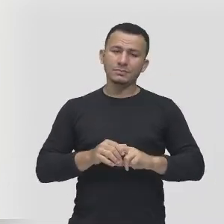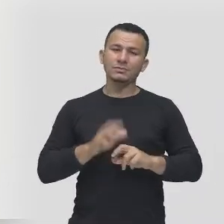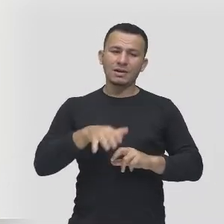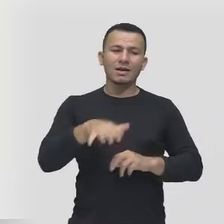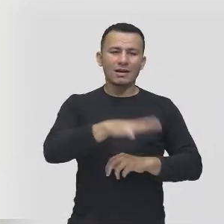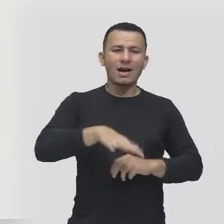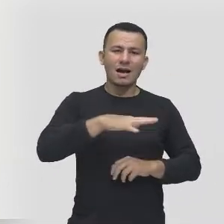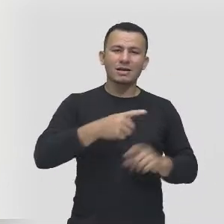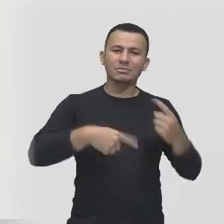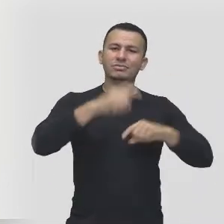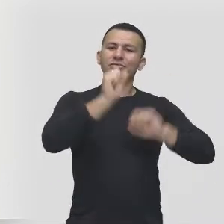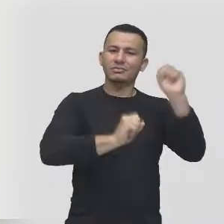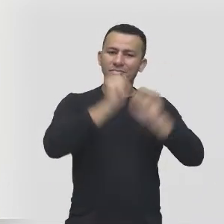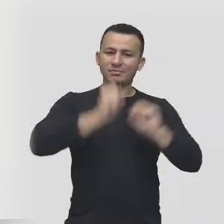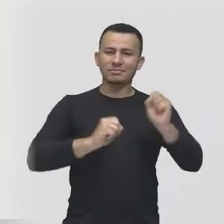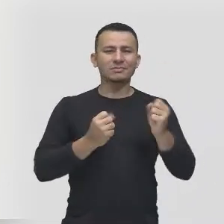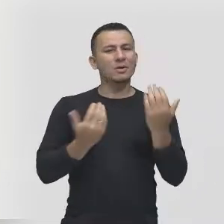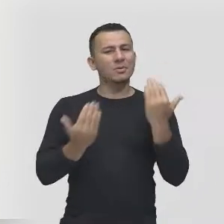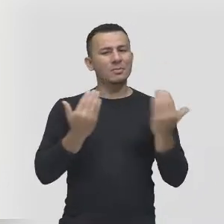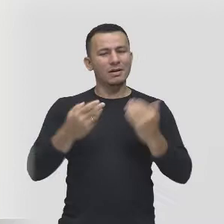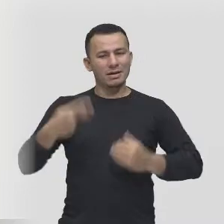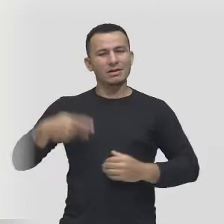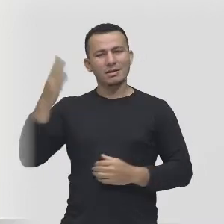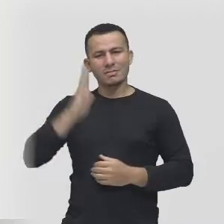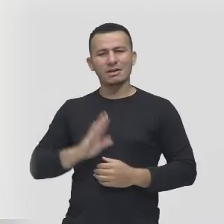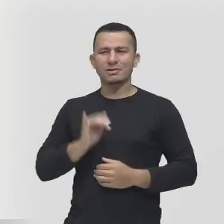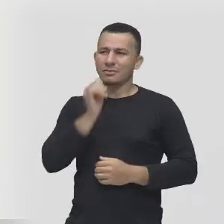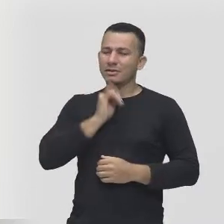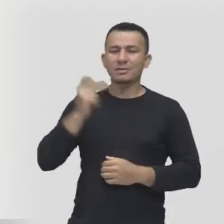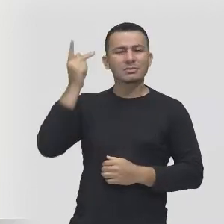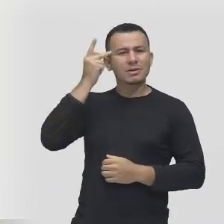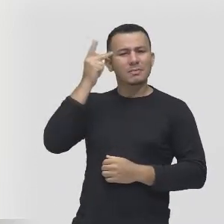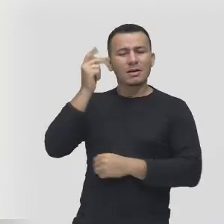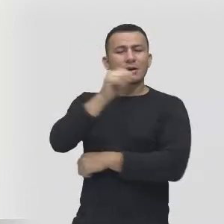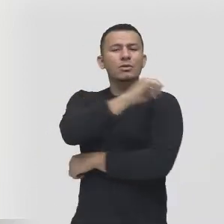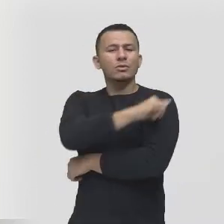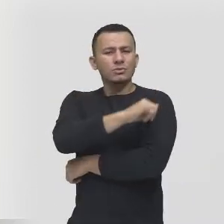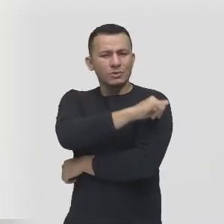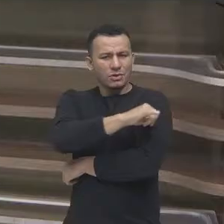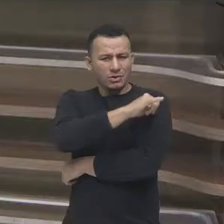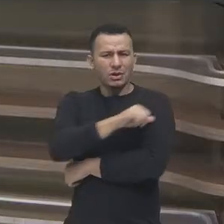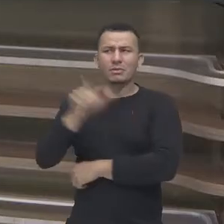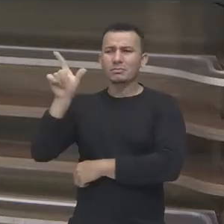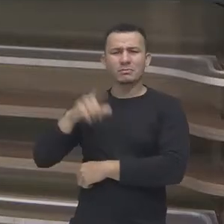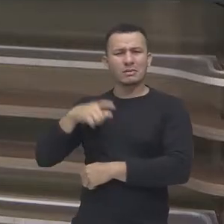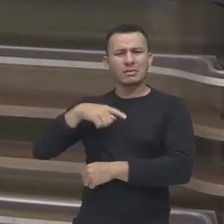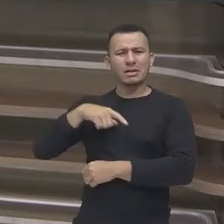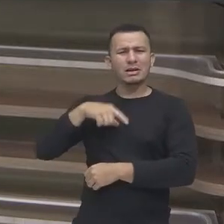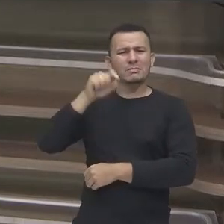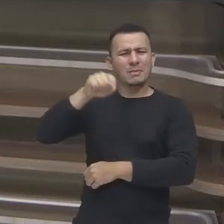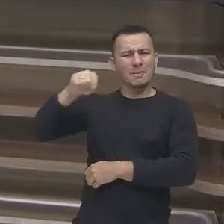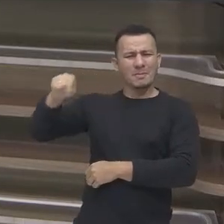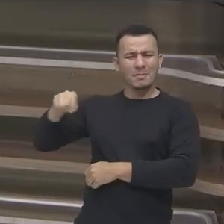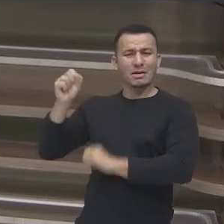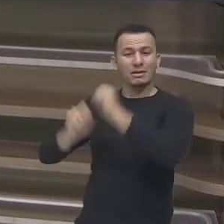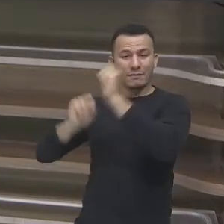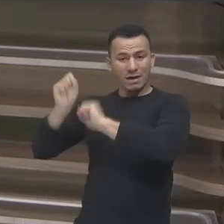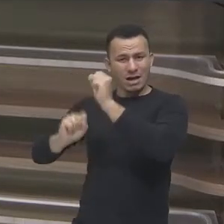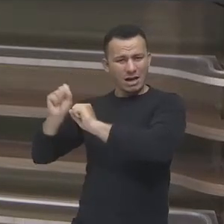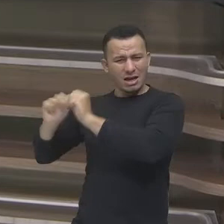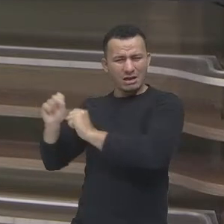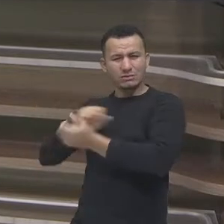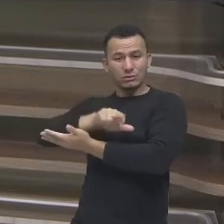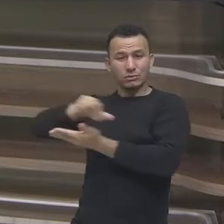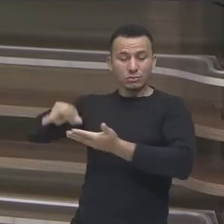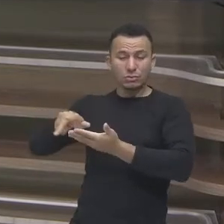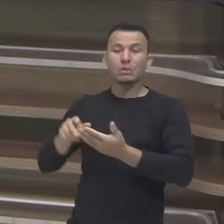industrializada. Assim como aqui no Brasil, tem ali a área de São Paulo, né, Rio de Janeiro, tem muita fábrica, né? Aqui no Canadá a gente já vê